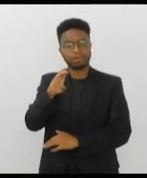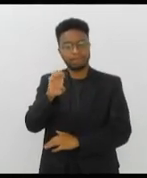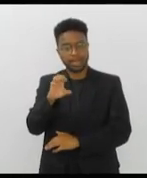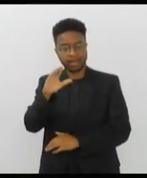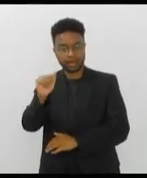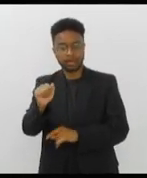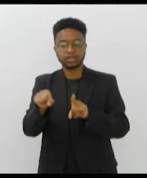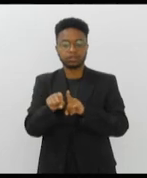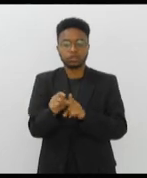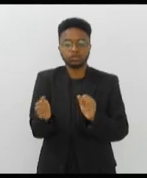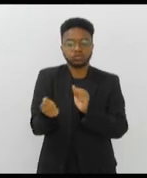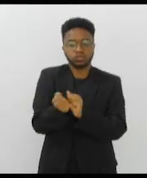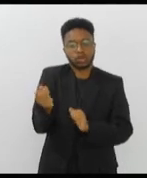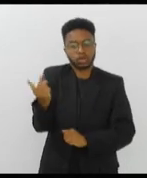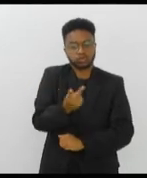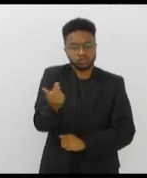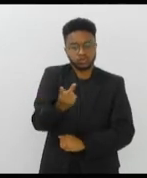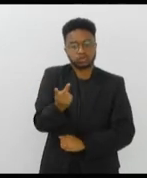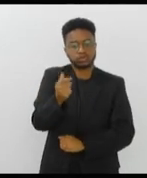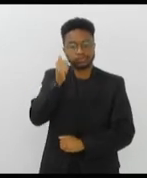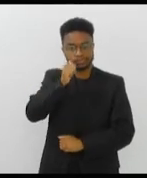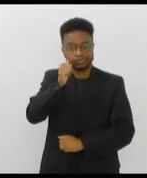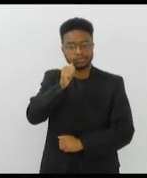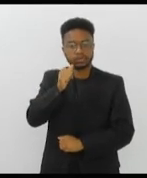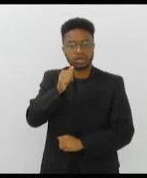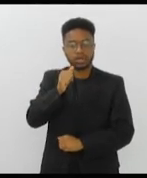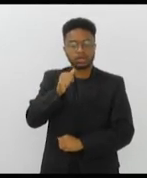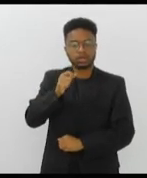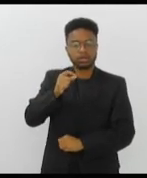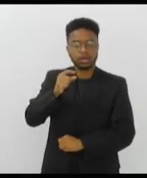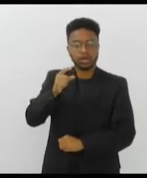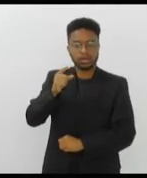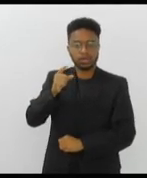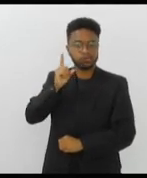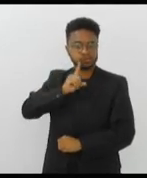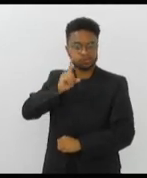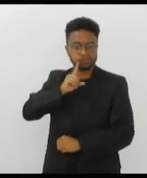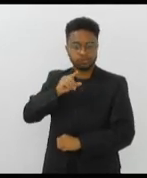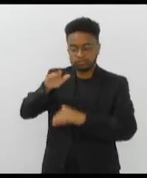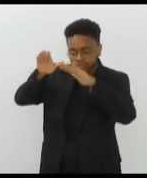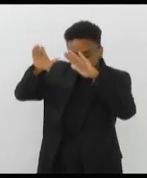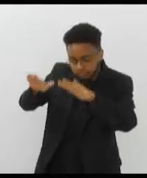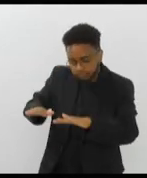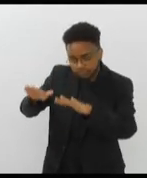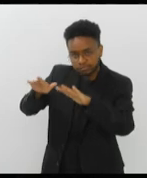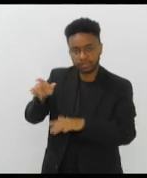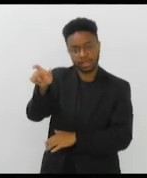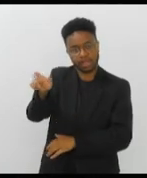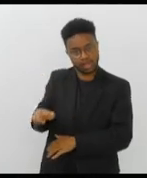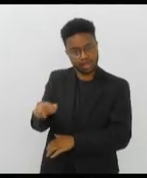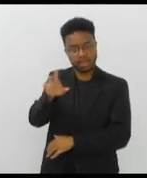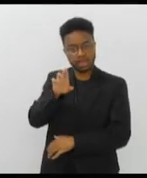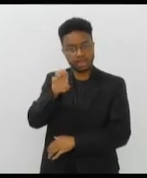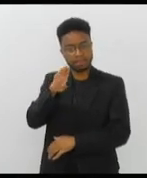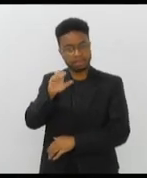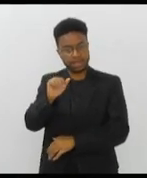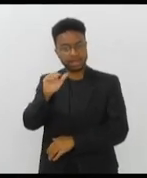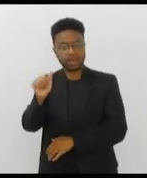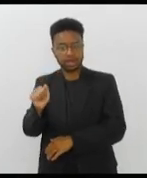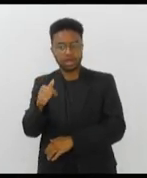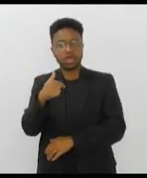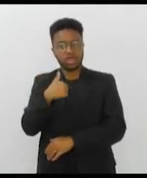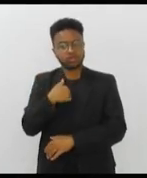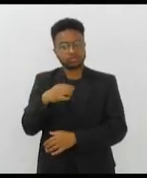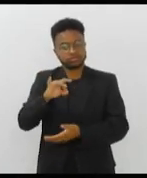duas americanas batendo cabeça na linguagem popular para elas, eu fiquei